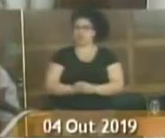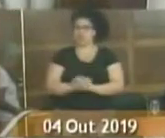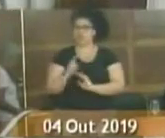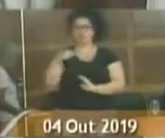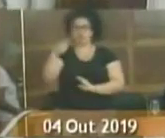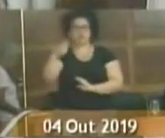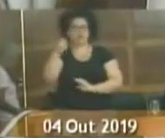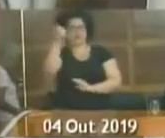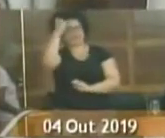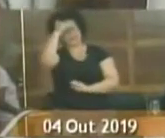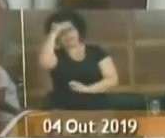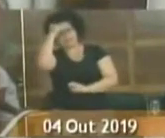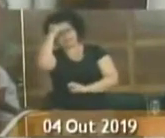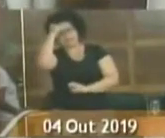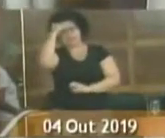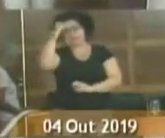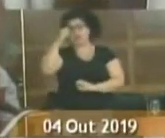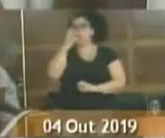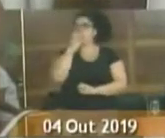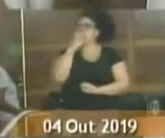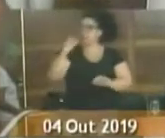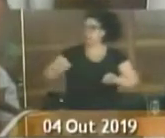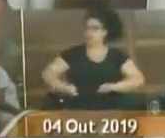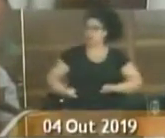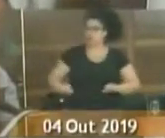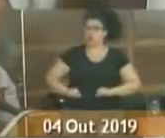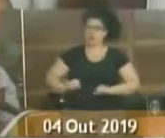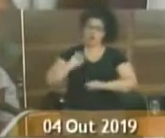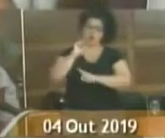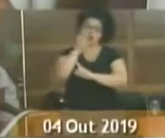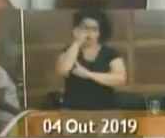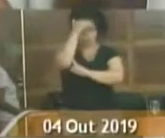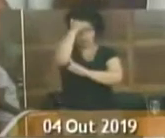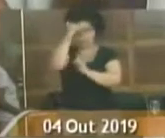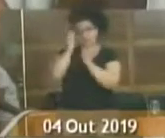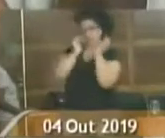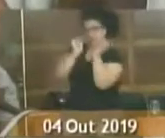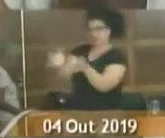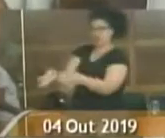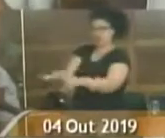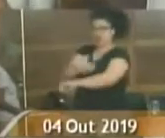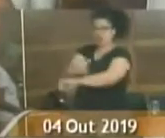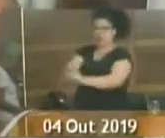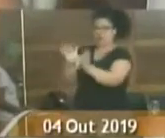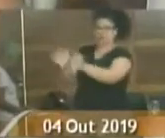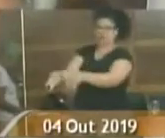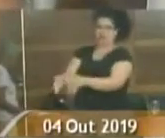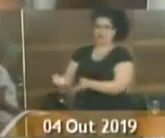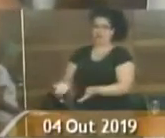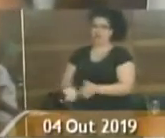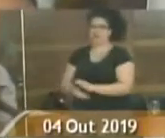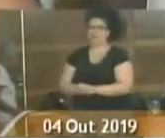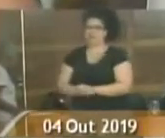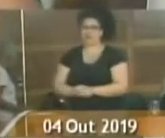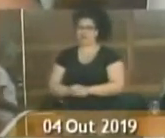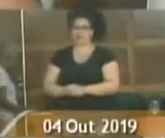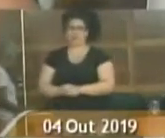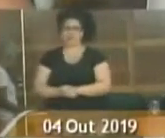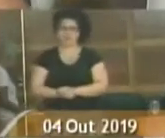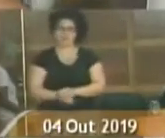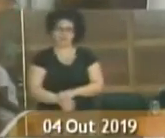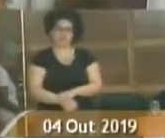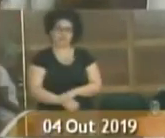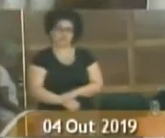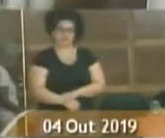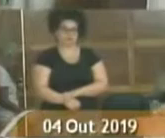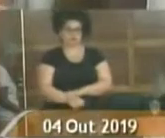gente não ter casos de abandono, porque muitos abandonos são vindos com essa desculpa,